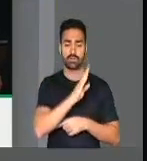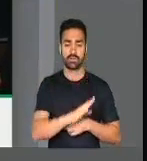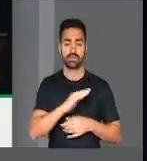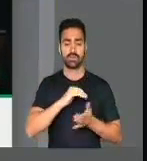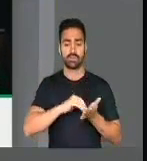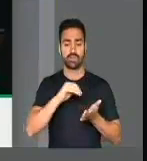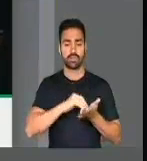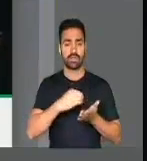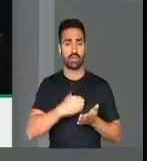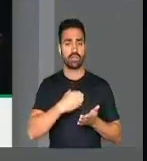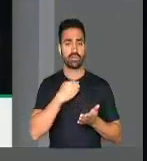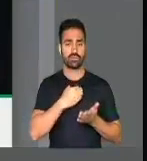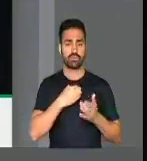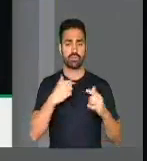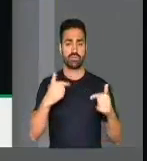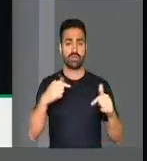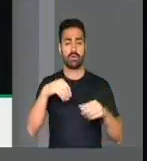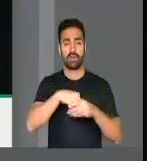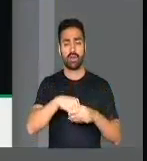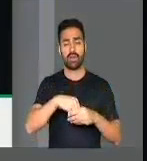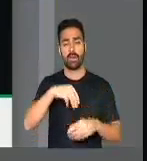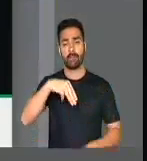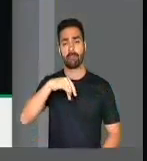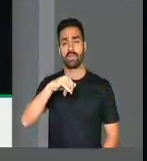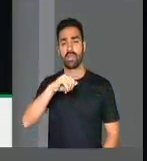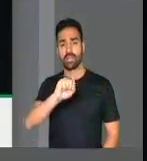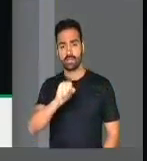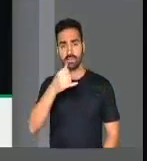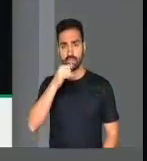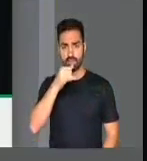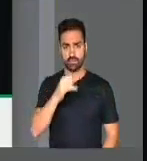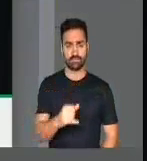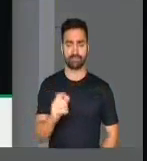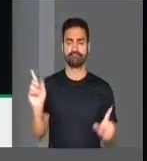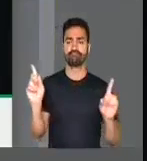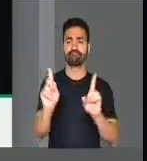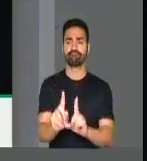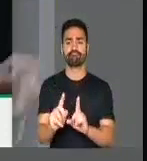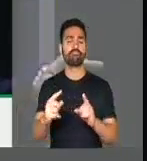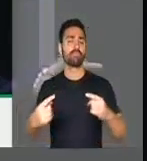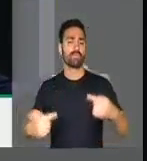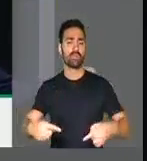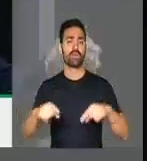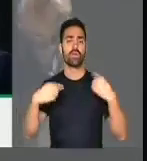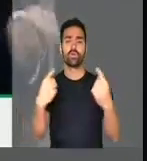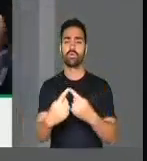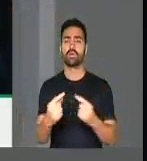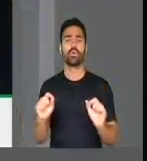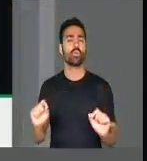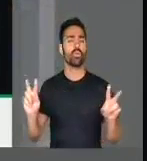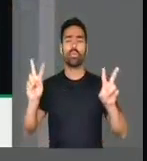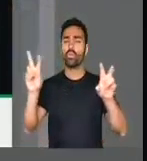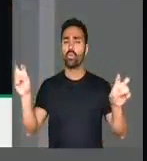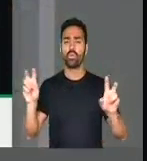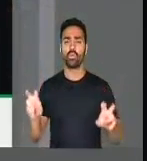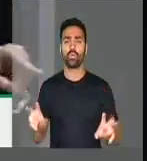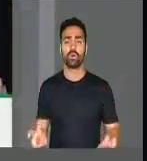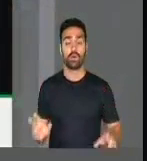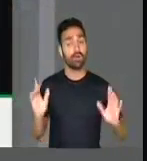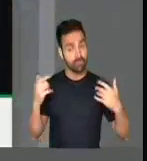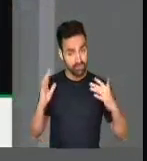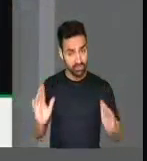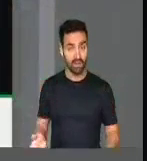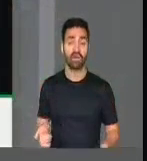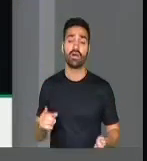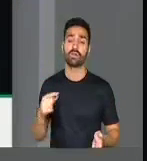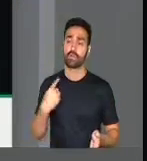do Ministério de Minas e Energia, o senhor Paulo Pedrosa. O que é que estava na pauta? O que estava na pauta é o que nós vemos denunciando há